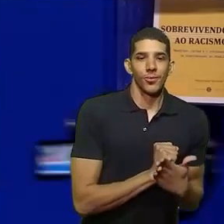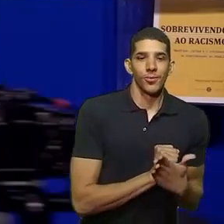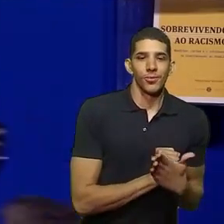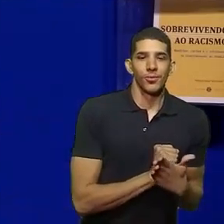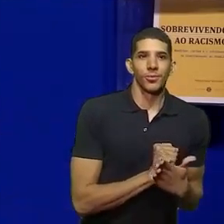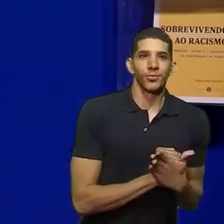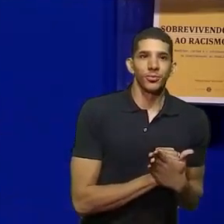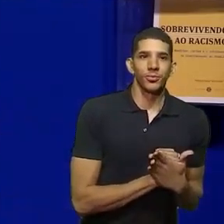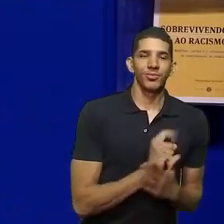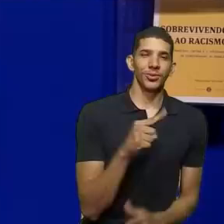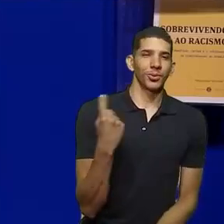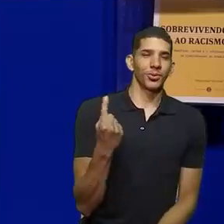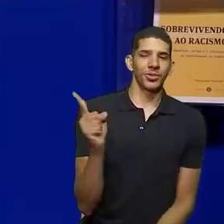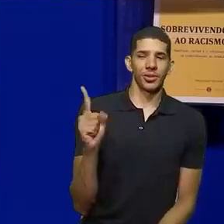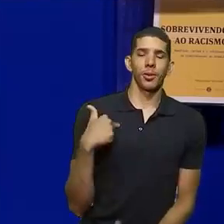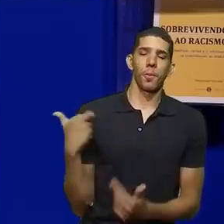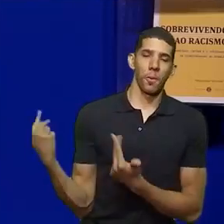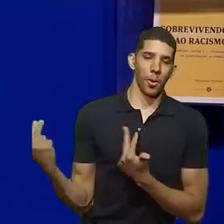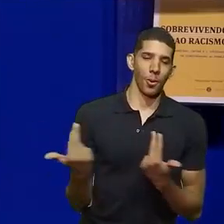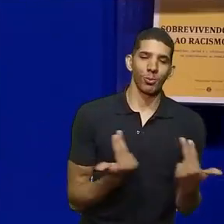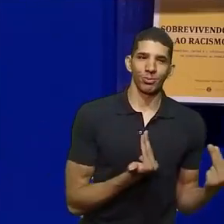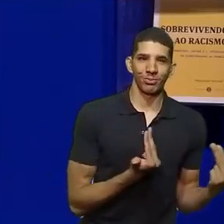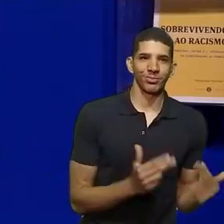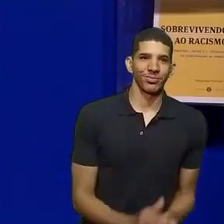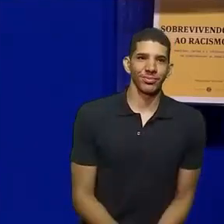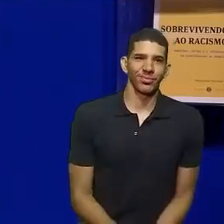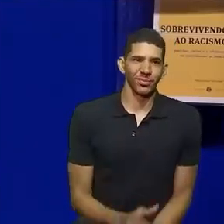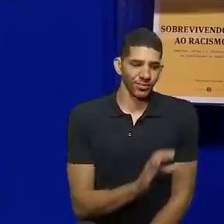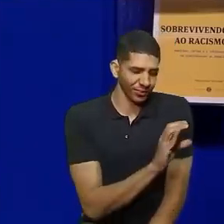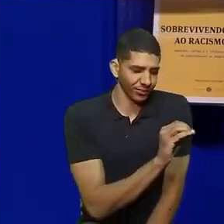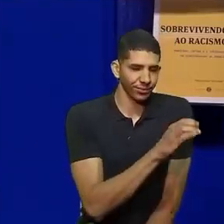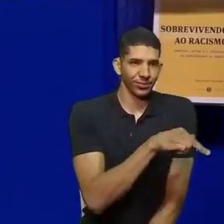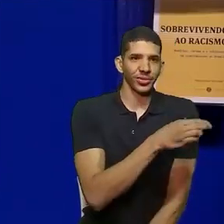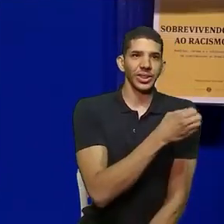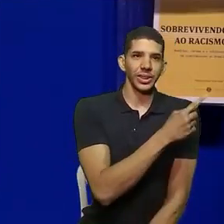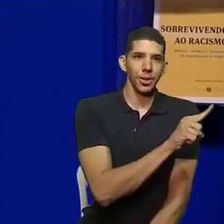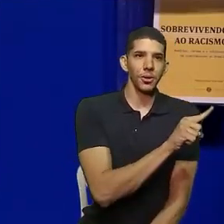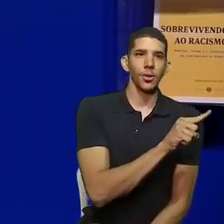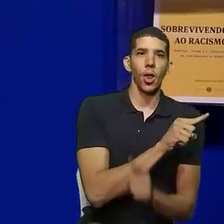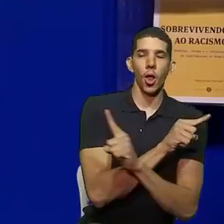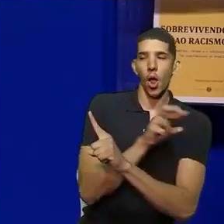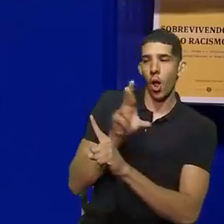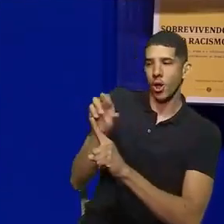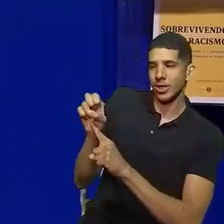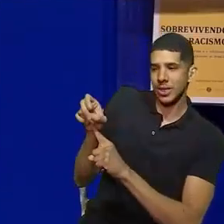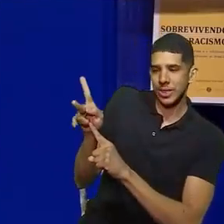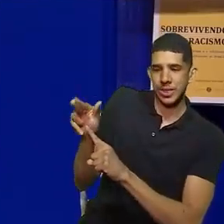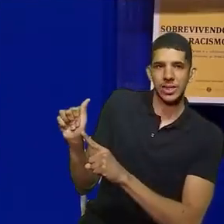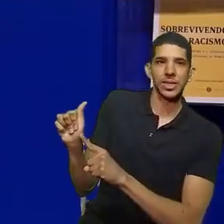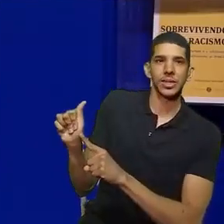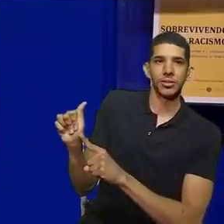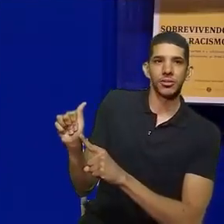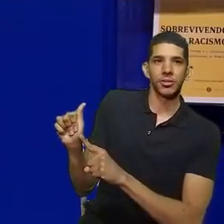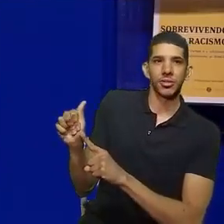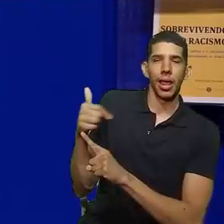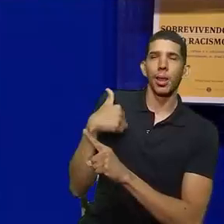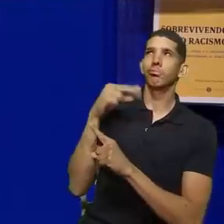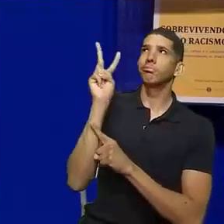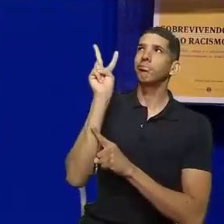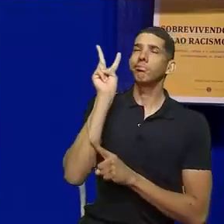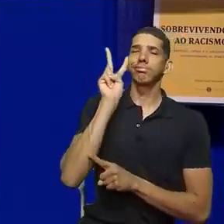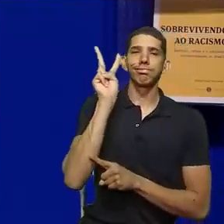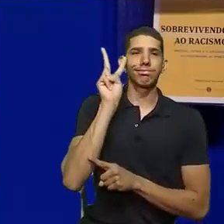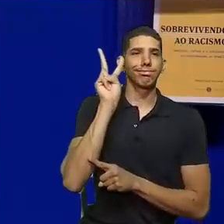bem. Ao lado aqui da Conceição e da Dona Rosinha. E aí passa uma memória, né?